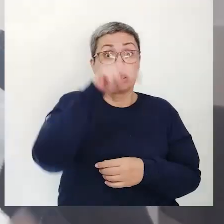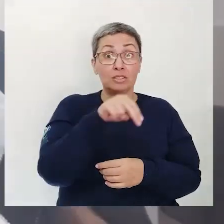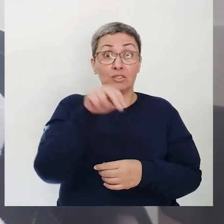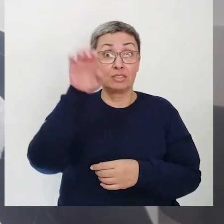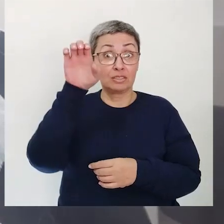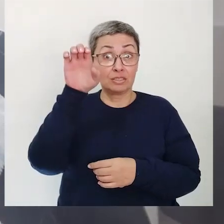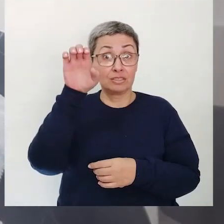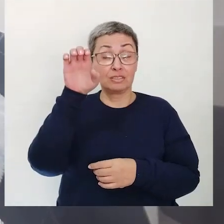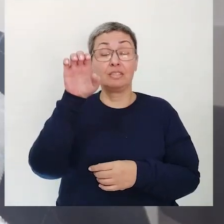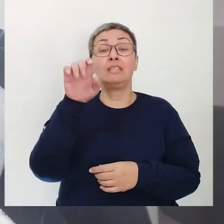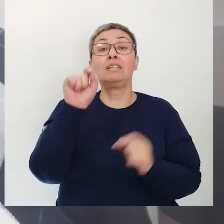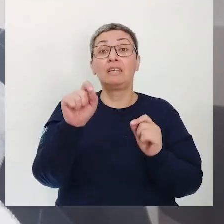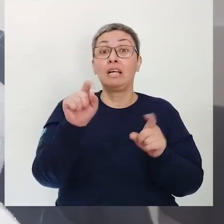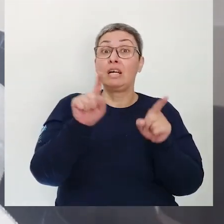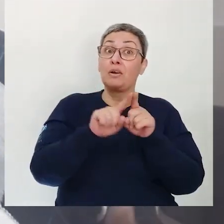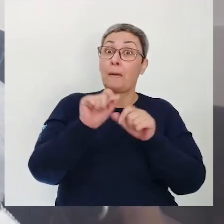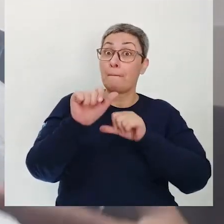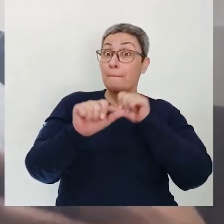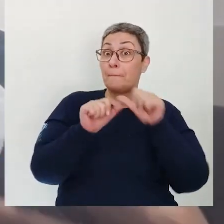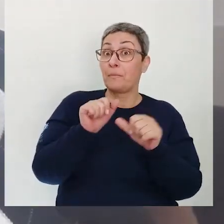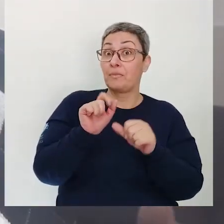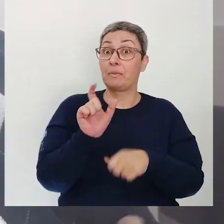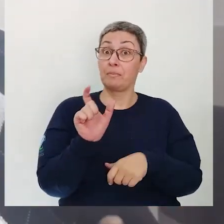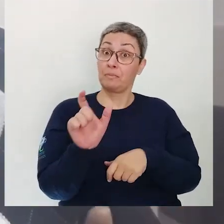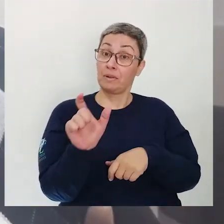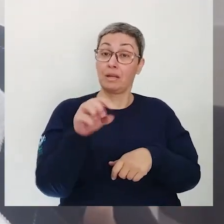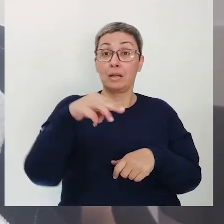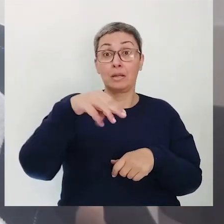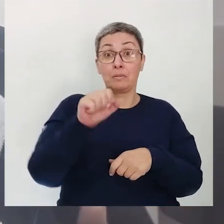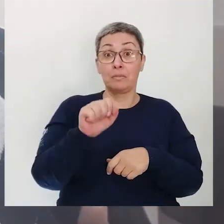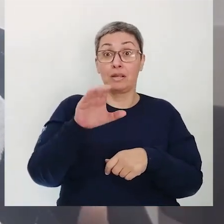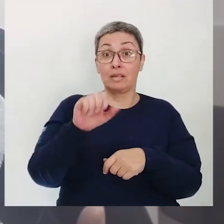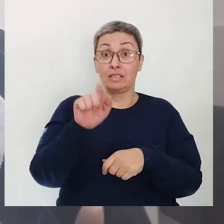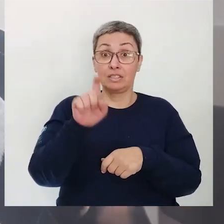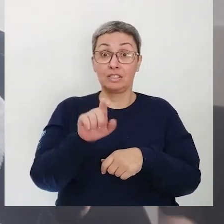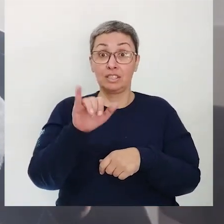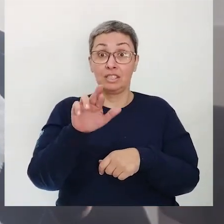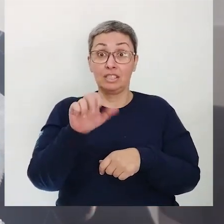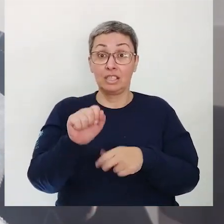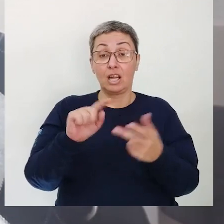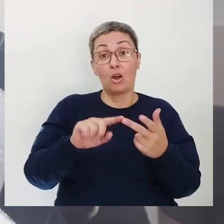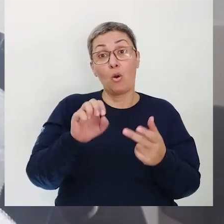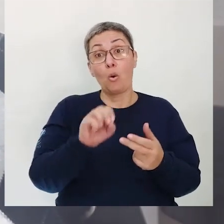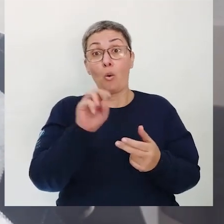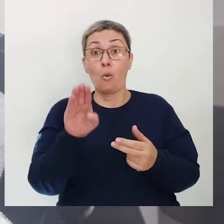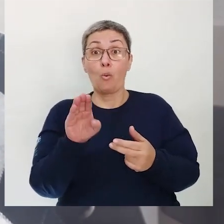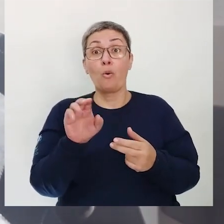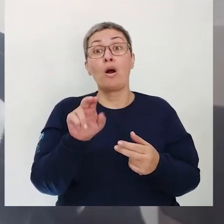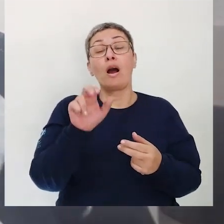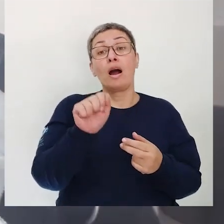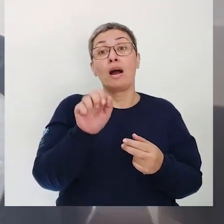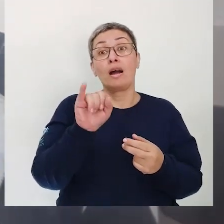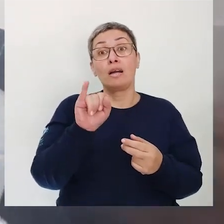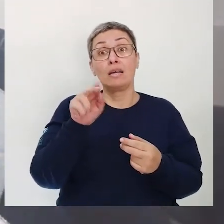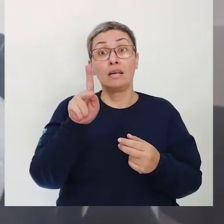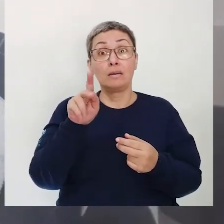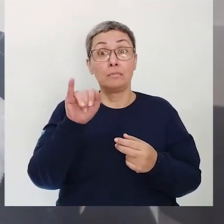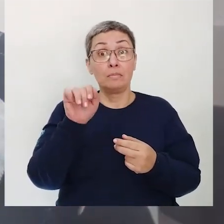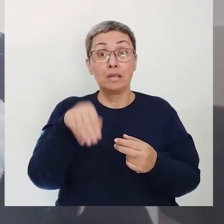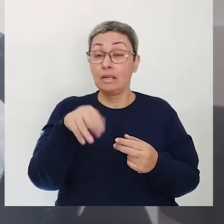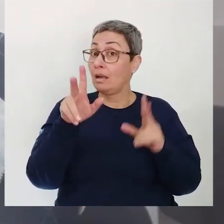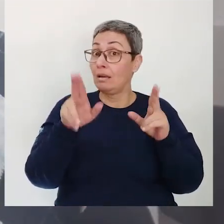no nordeste já existe a macaxeira ou o aipim, que é mandioca